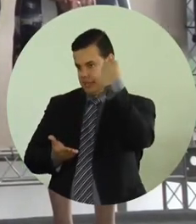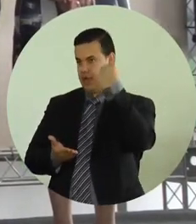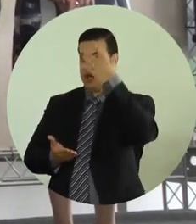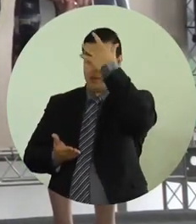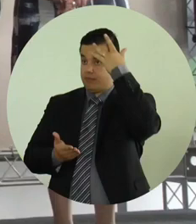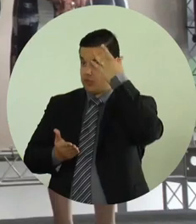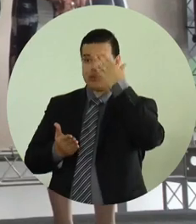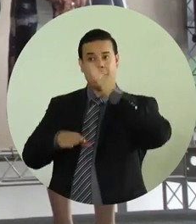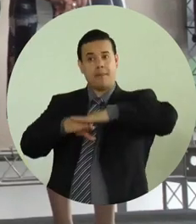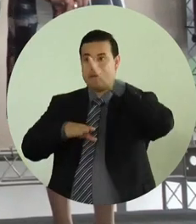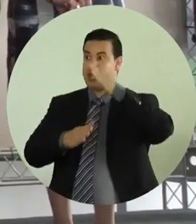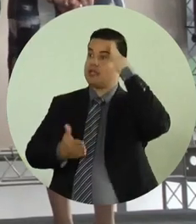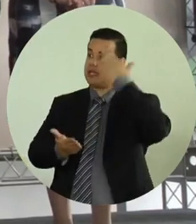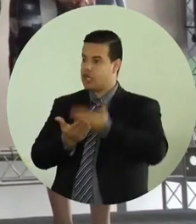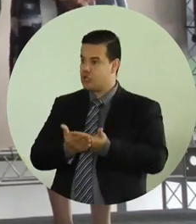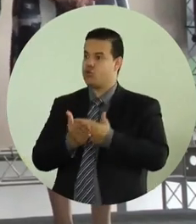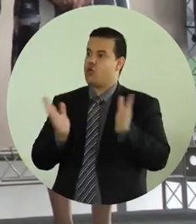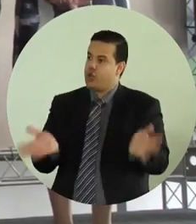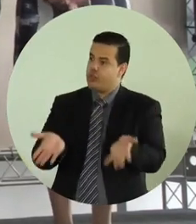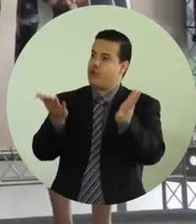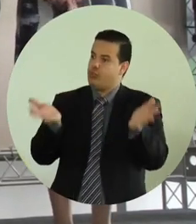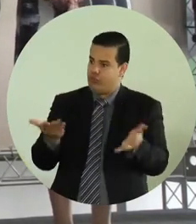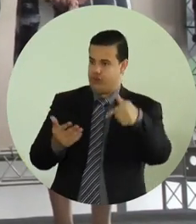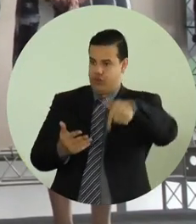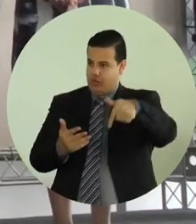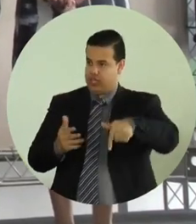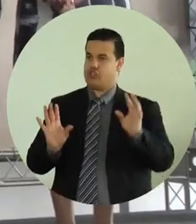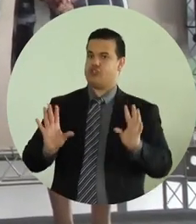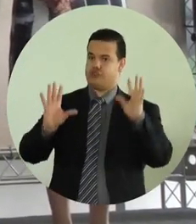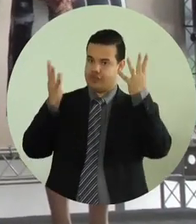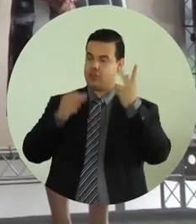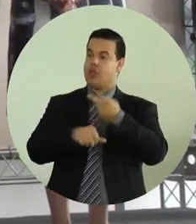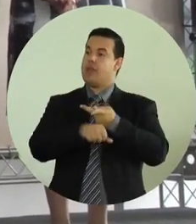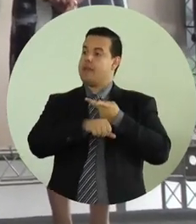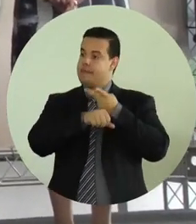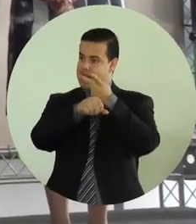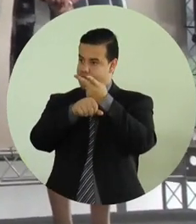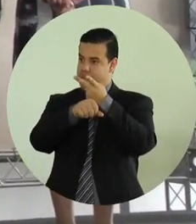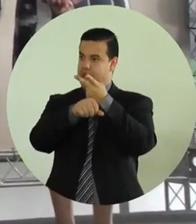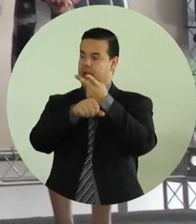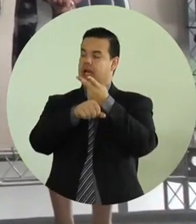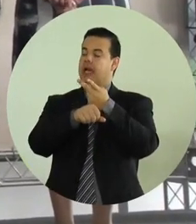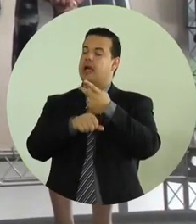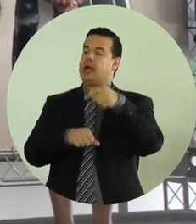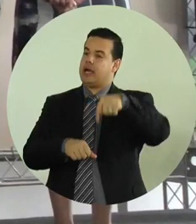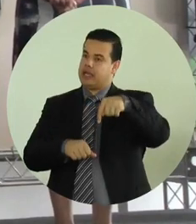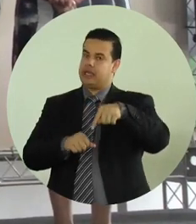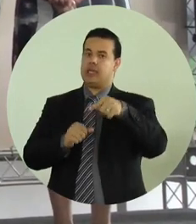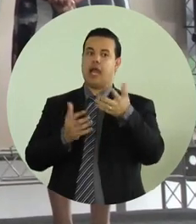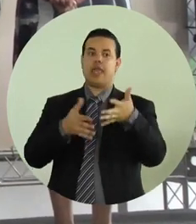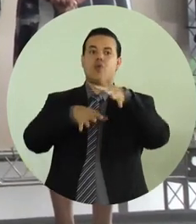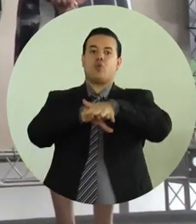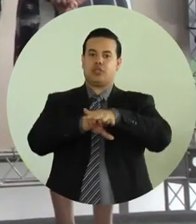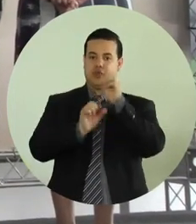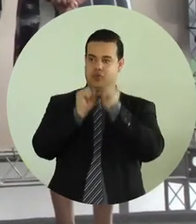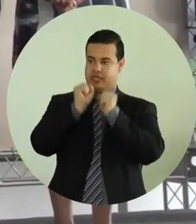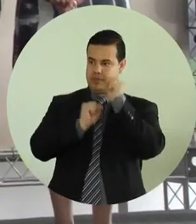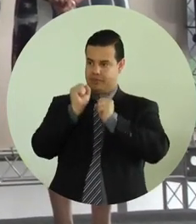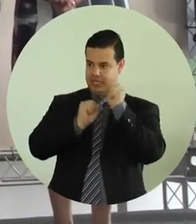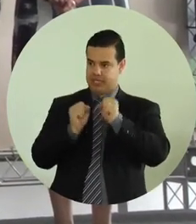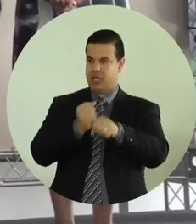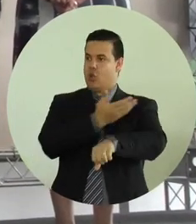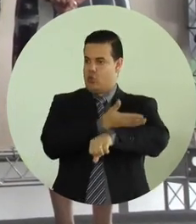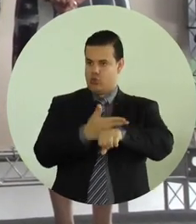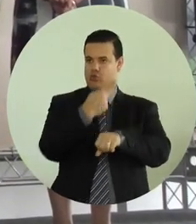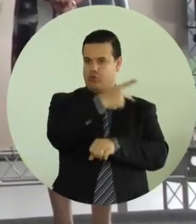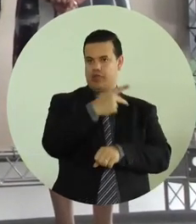e vem promovendo essa importante iniciativa de premiar o trabalho de inclusão das empresas, costuma dizer